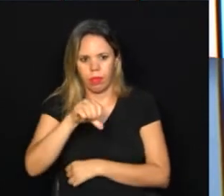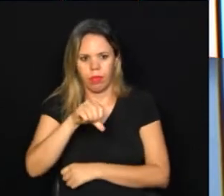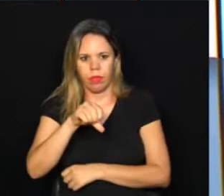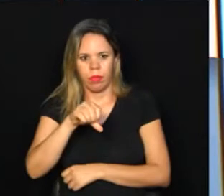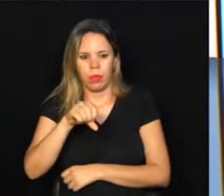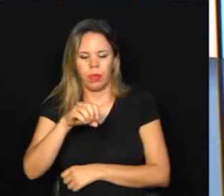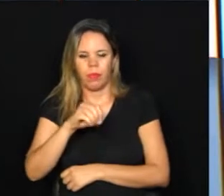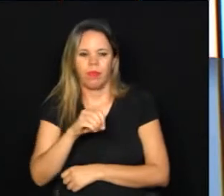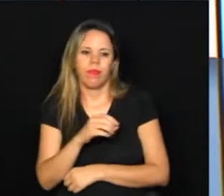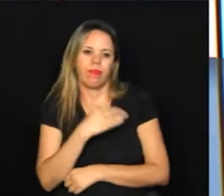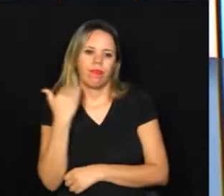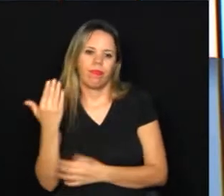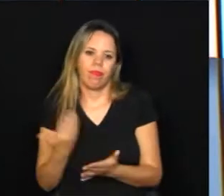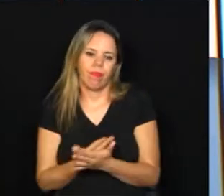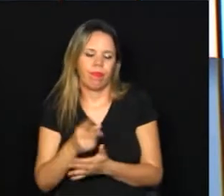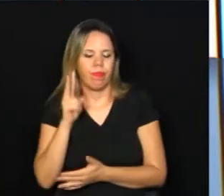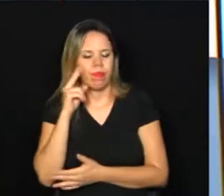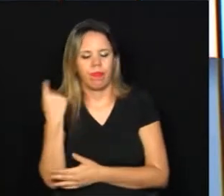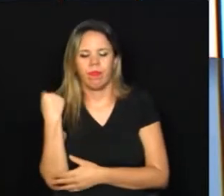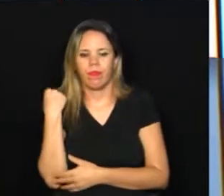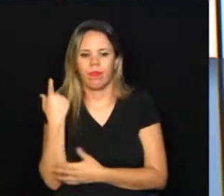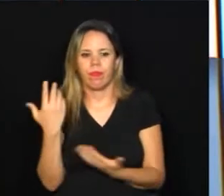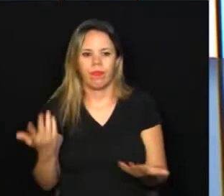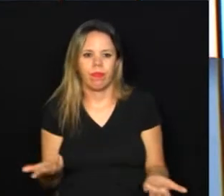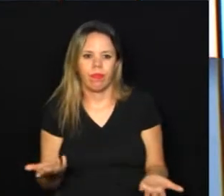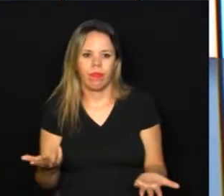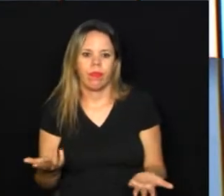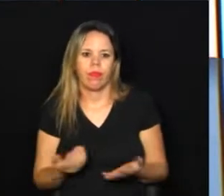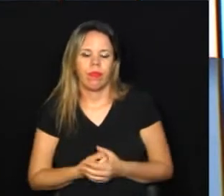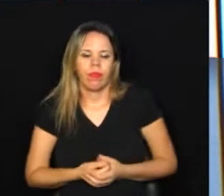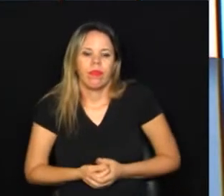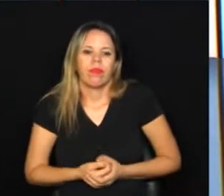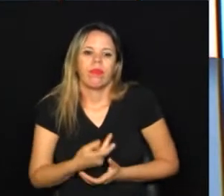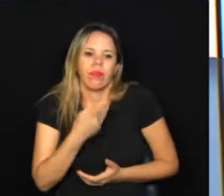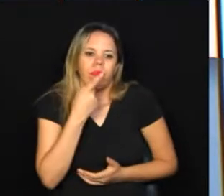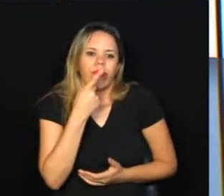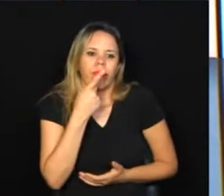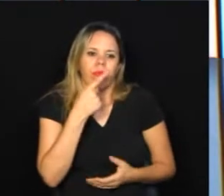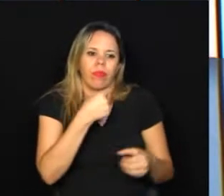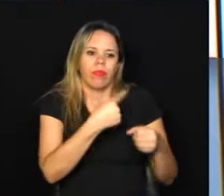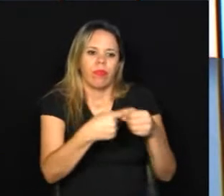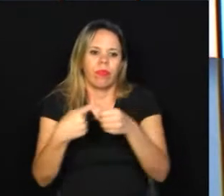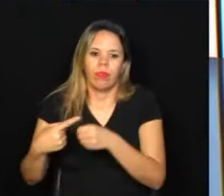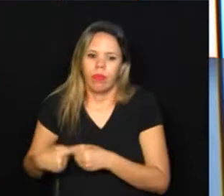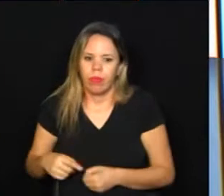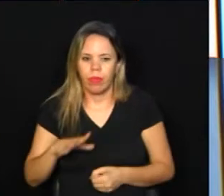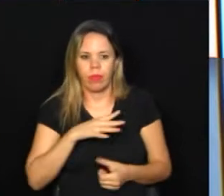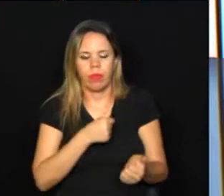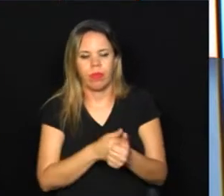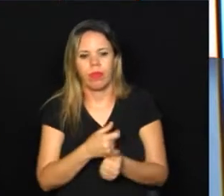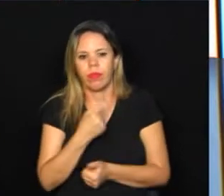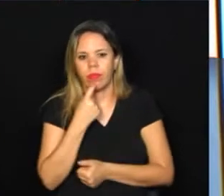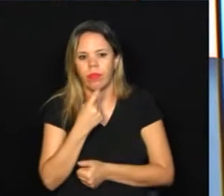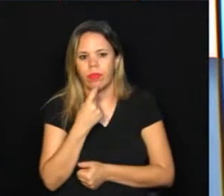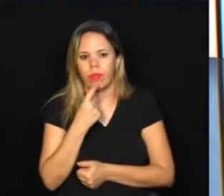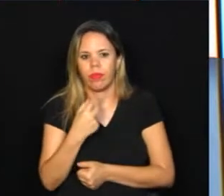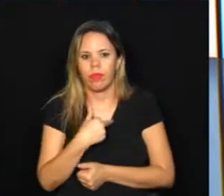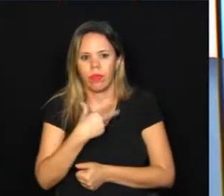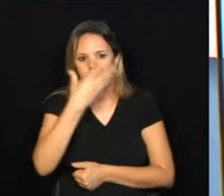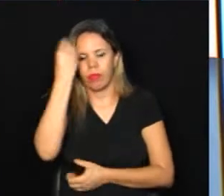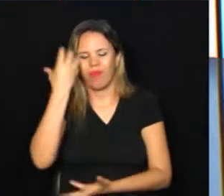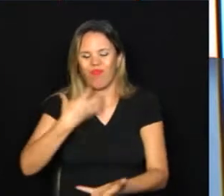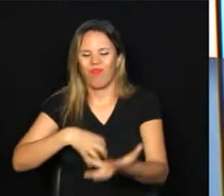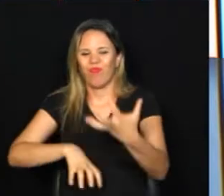53.090 óbitos até esta segunda-feira. Agora nós vamos falar da região metropolitana de Campinas, sem antes não esquecer de deixar aqui